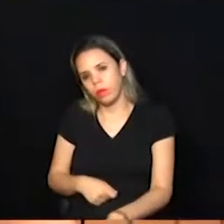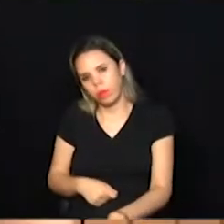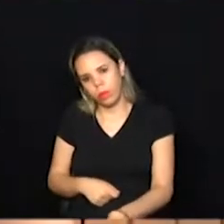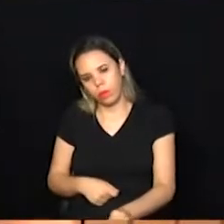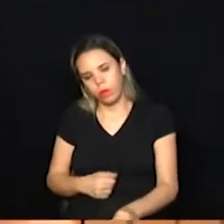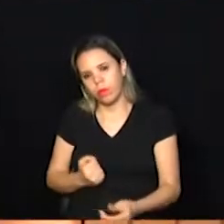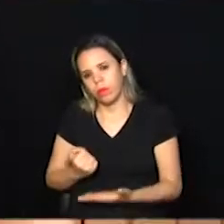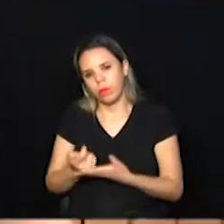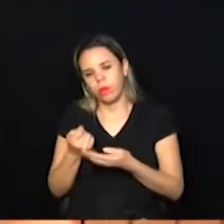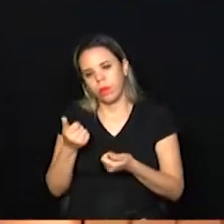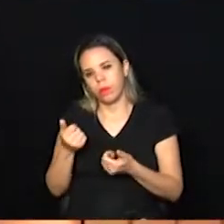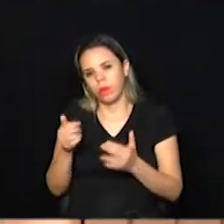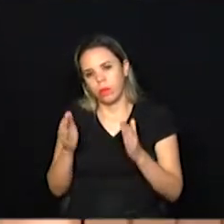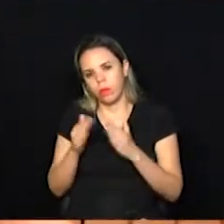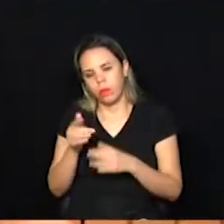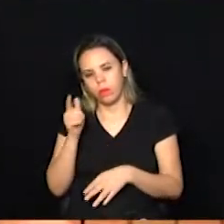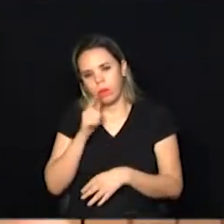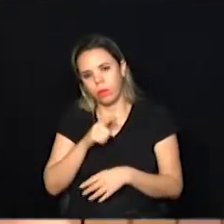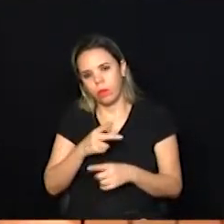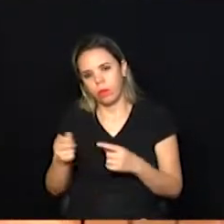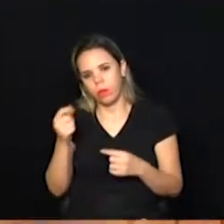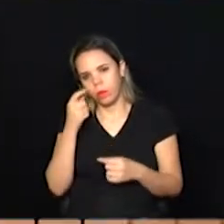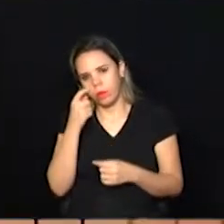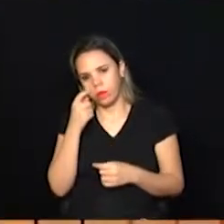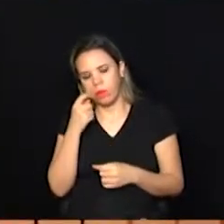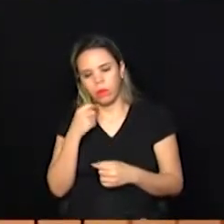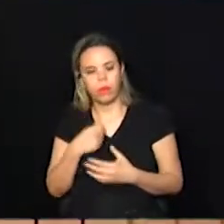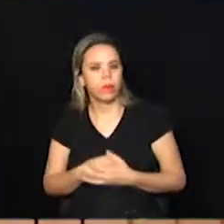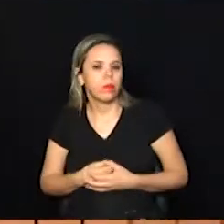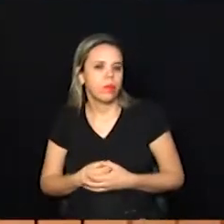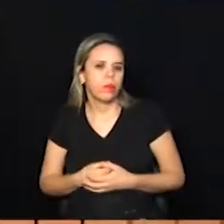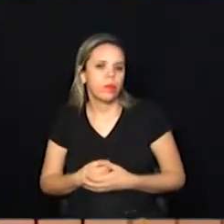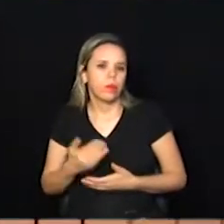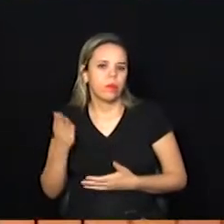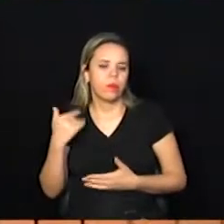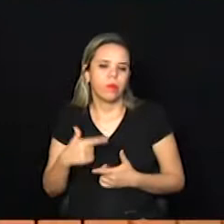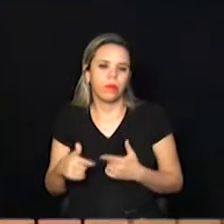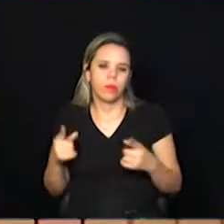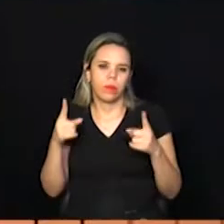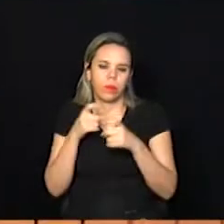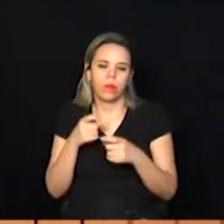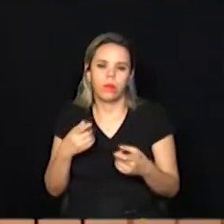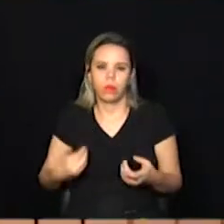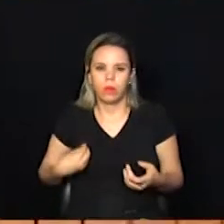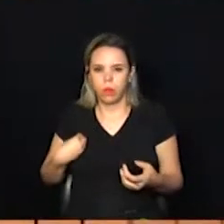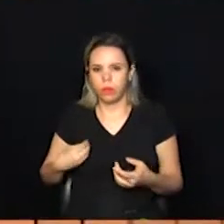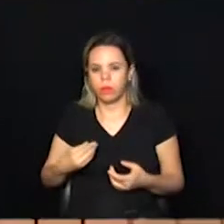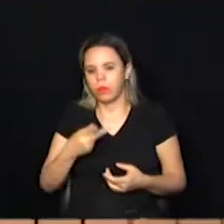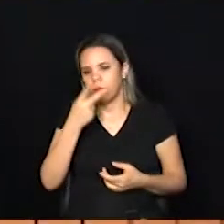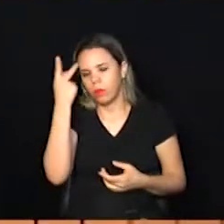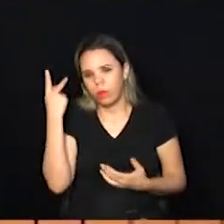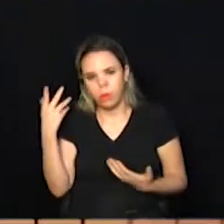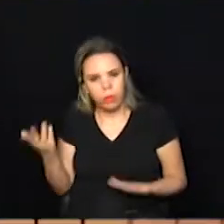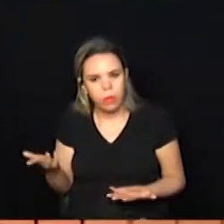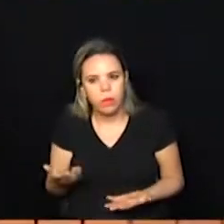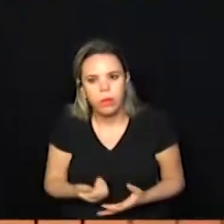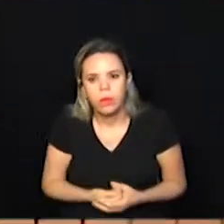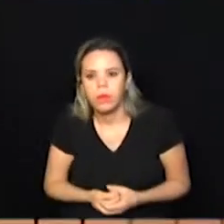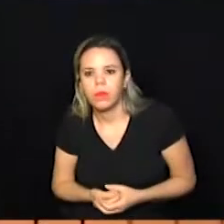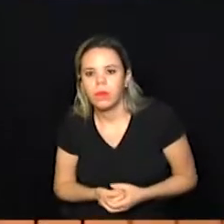auxílio moradia para conseguir sair de uma situação, enfim, a gente sabe da complexidade que é a vida das pessoas.